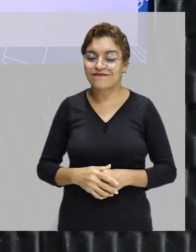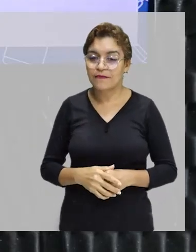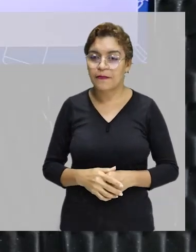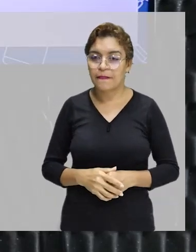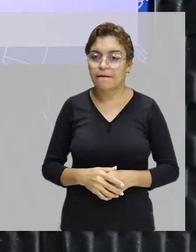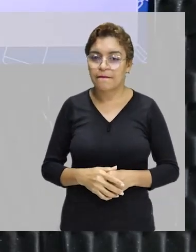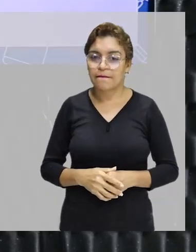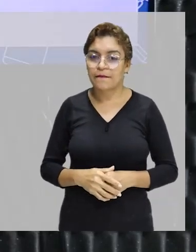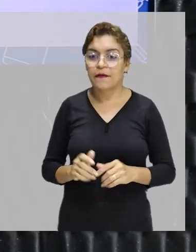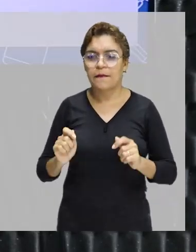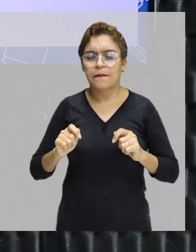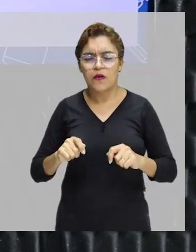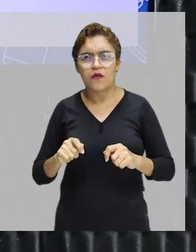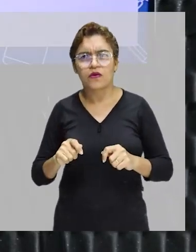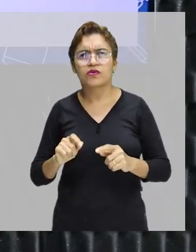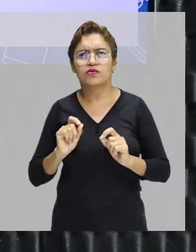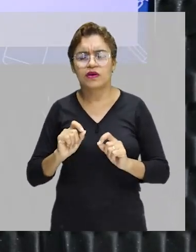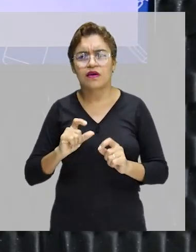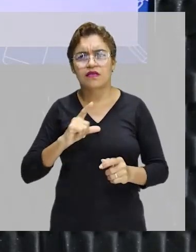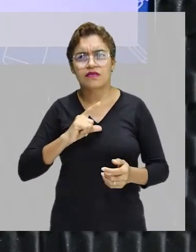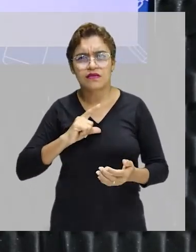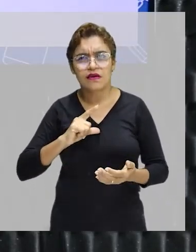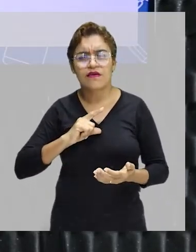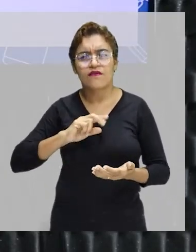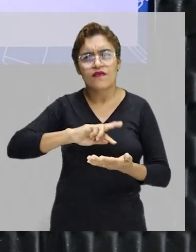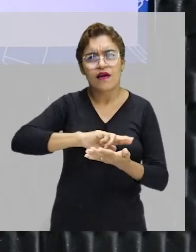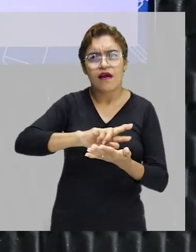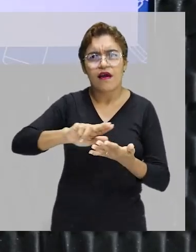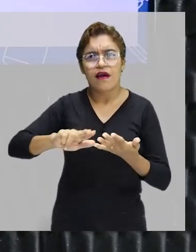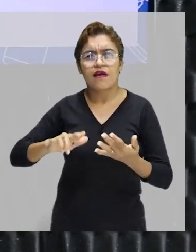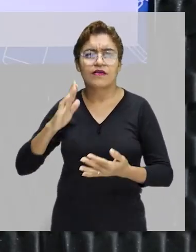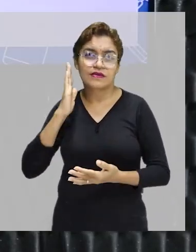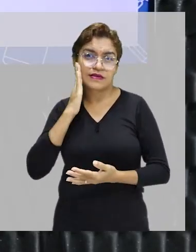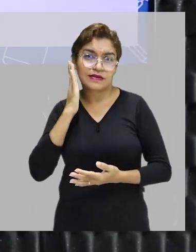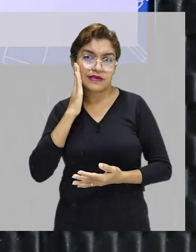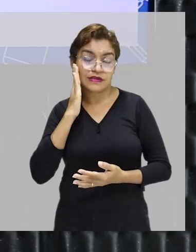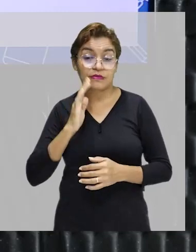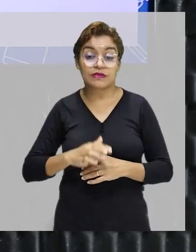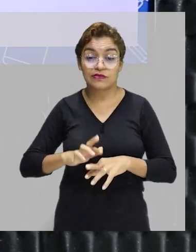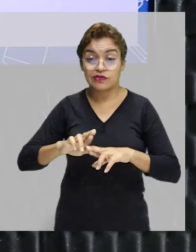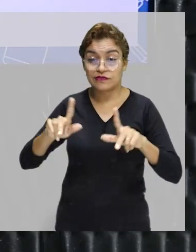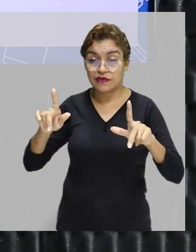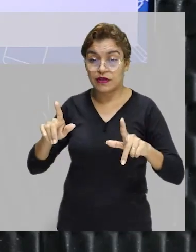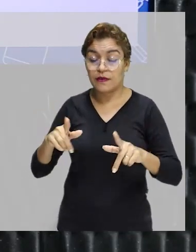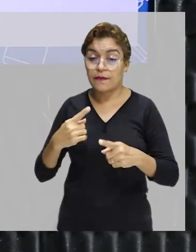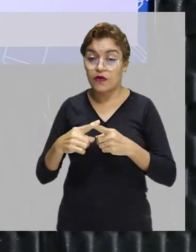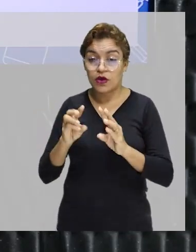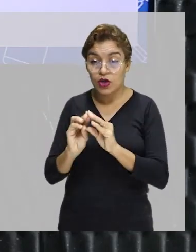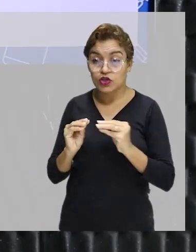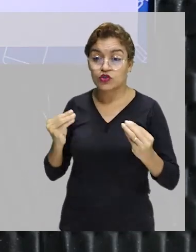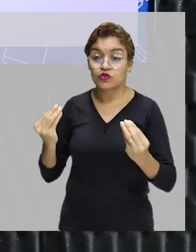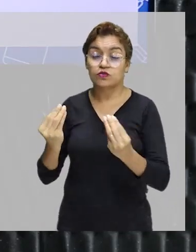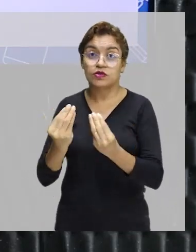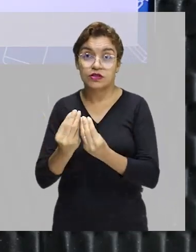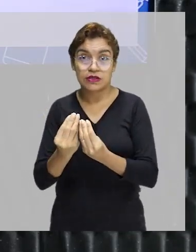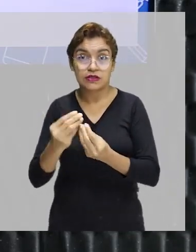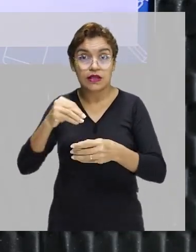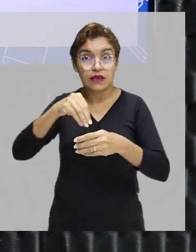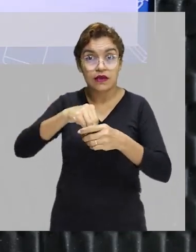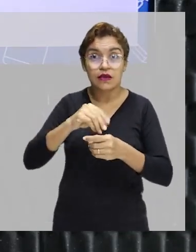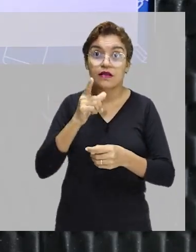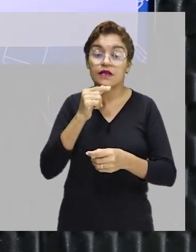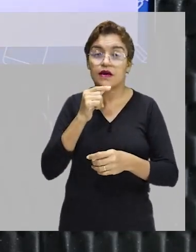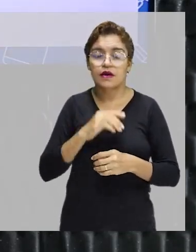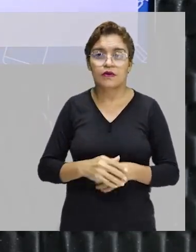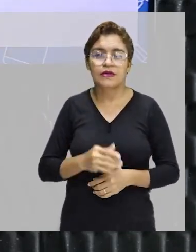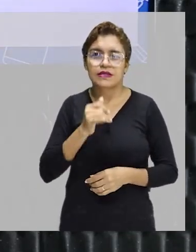suscitar interpretações diversas relacionadas às substâncias presentes na água de cozimento. Além do